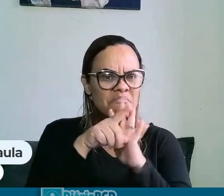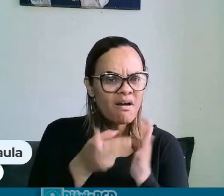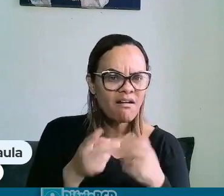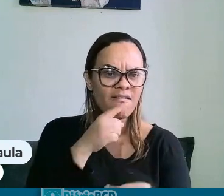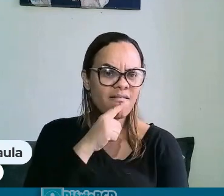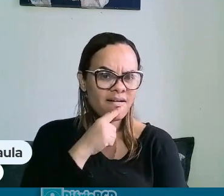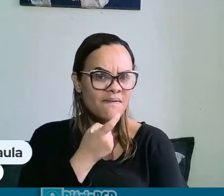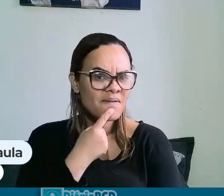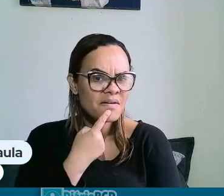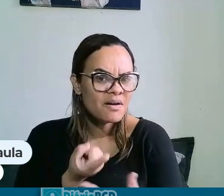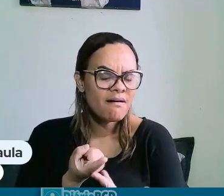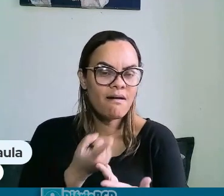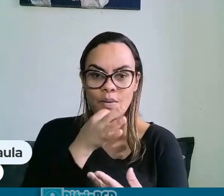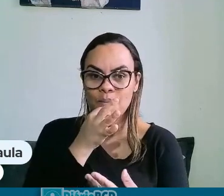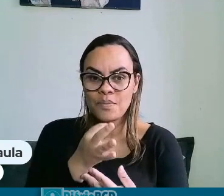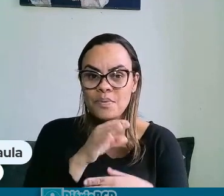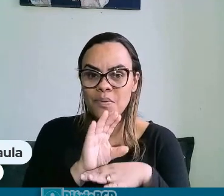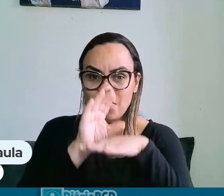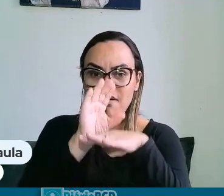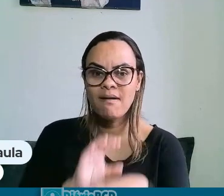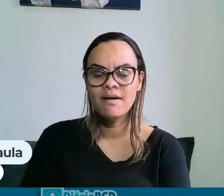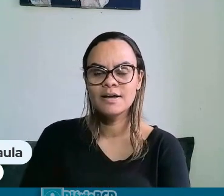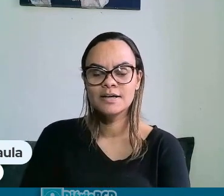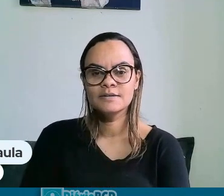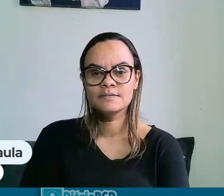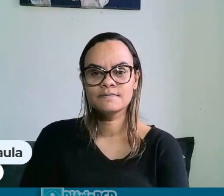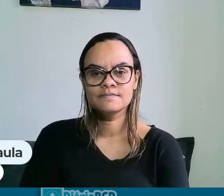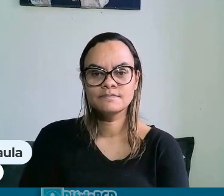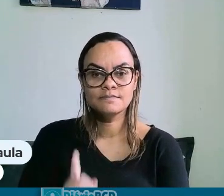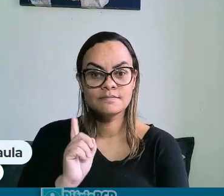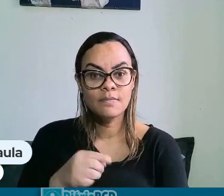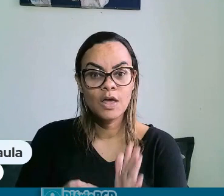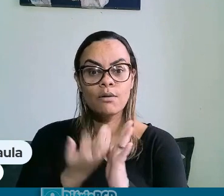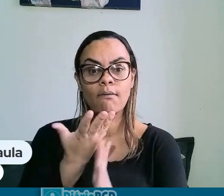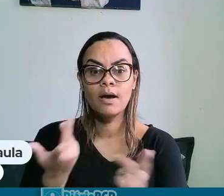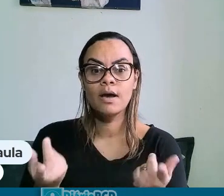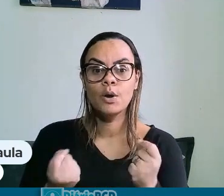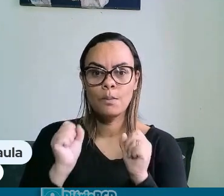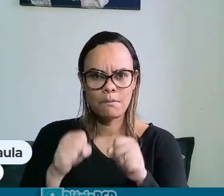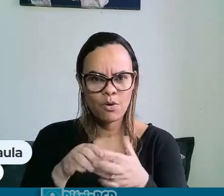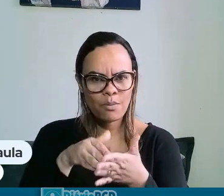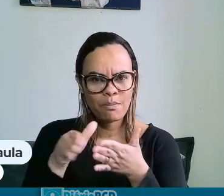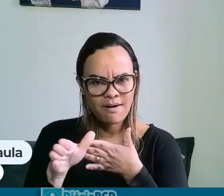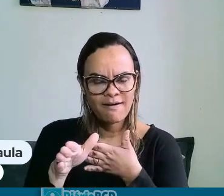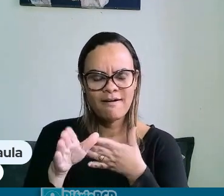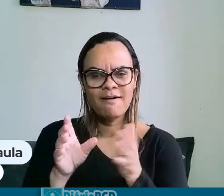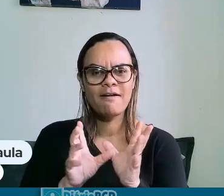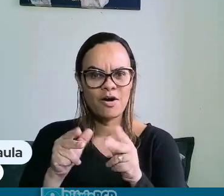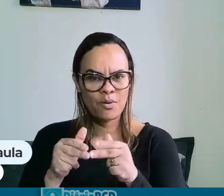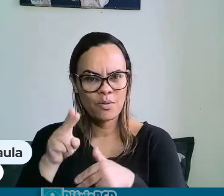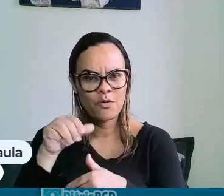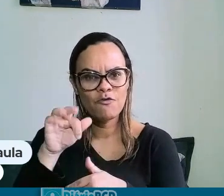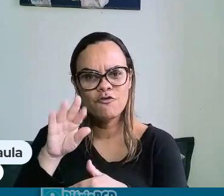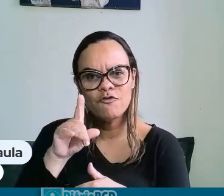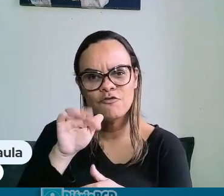nós, se esse conselho federativo for criado, pode tirar a prerrogativa do CONFAS